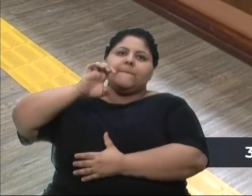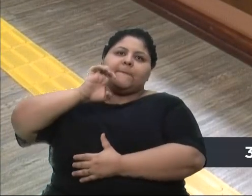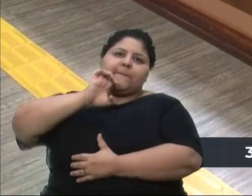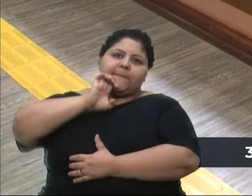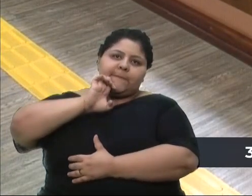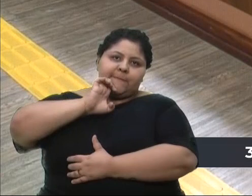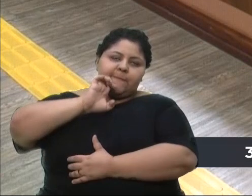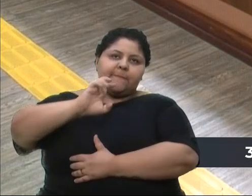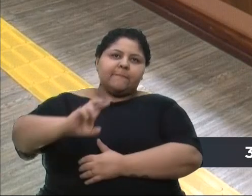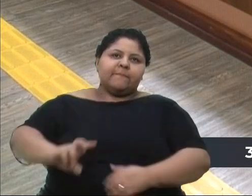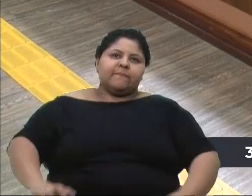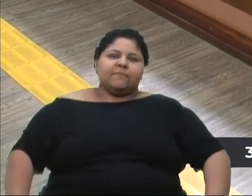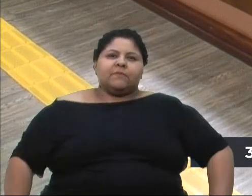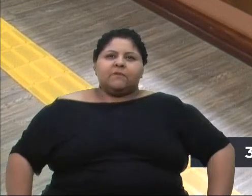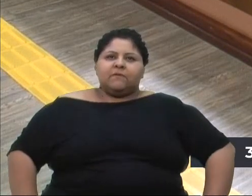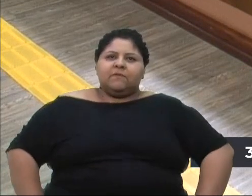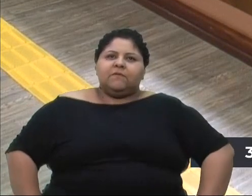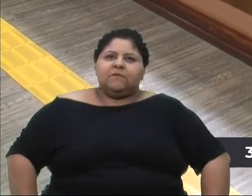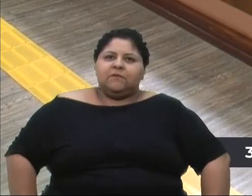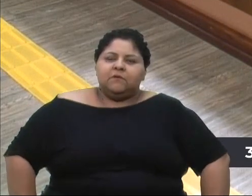Balardim.